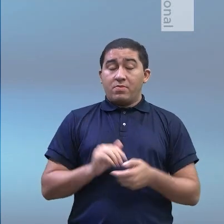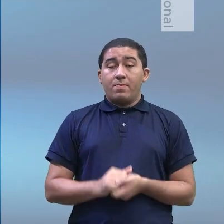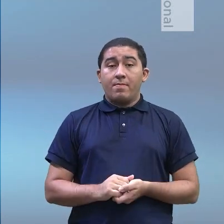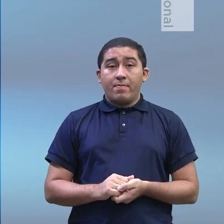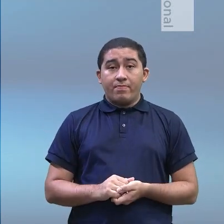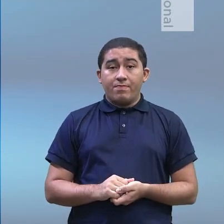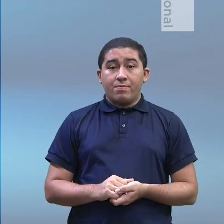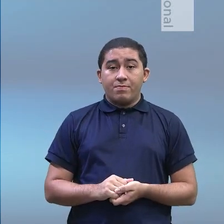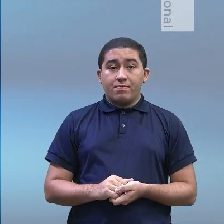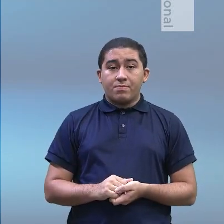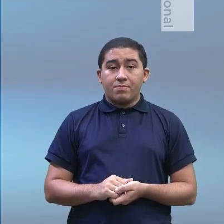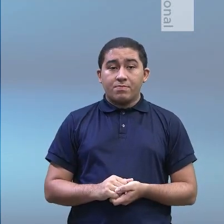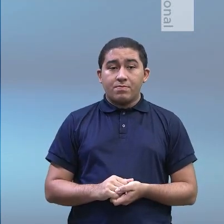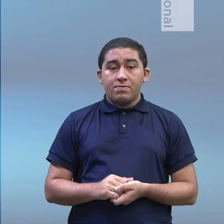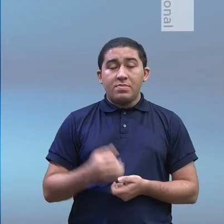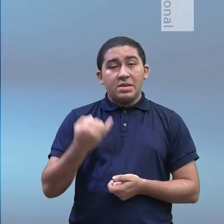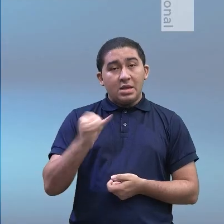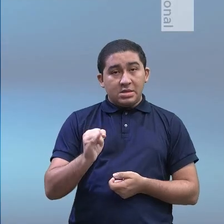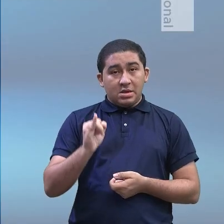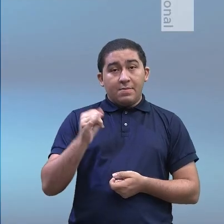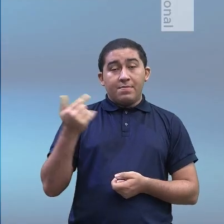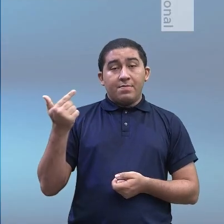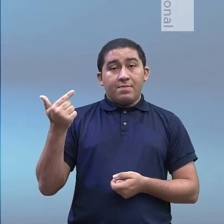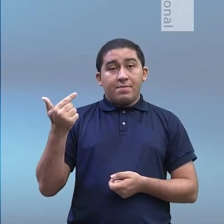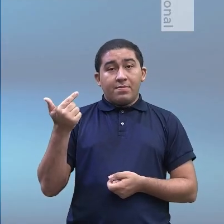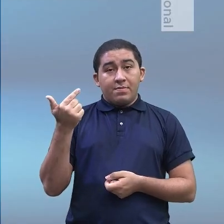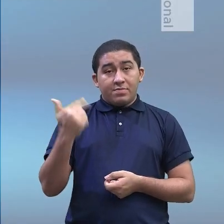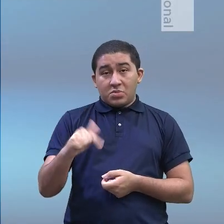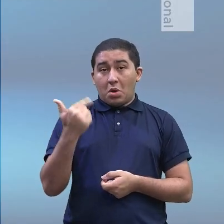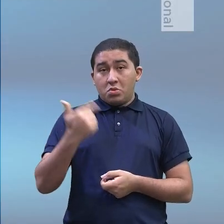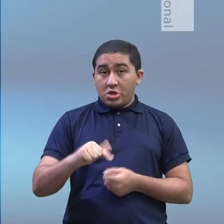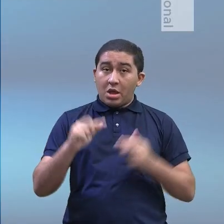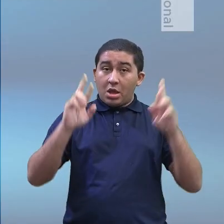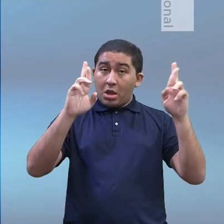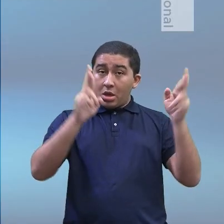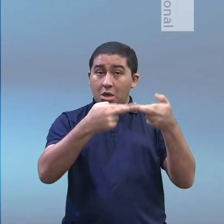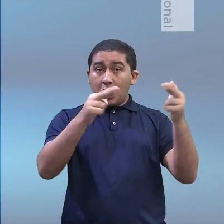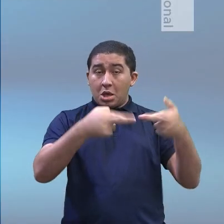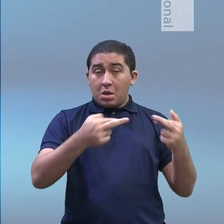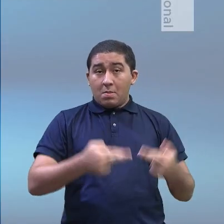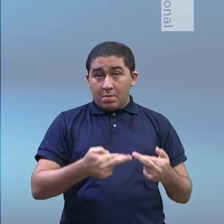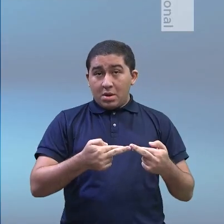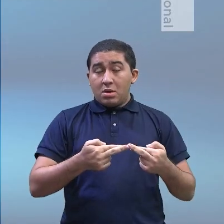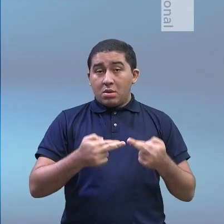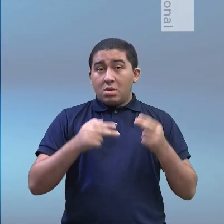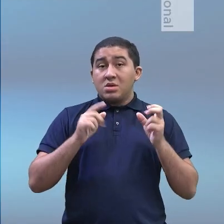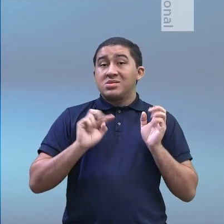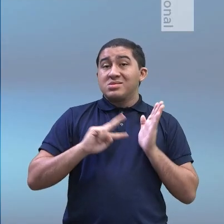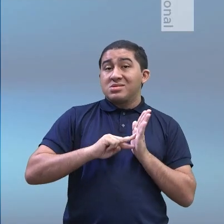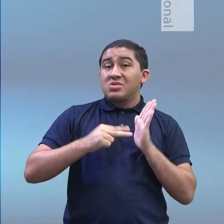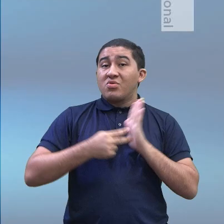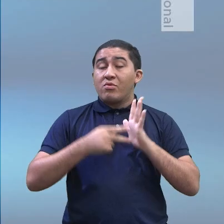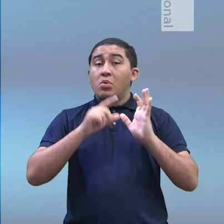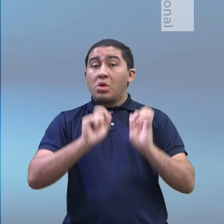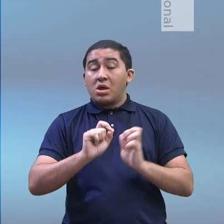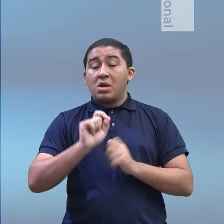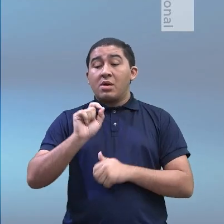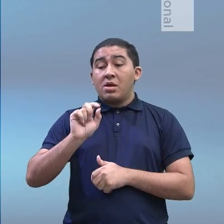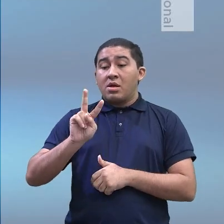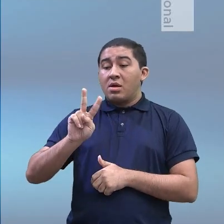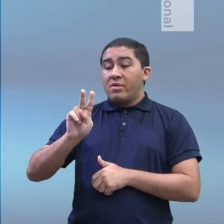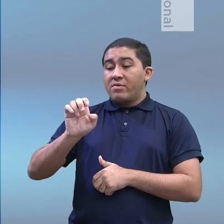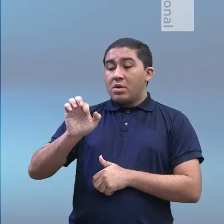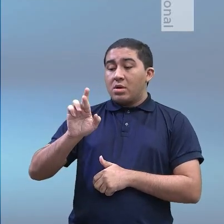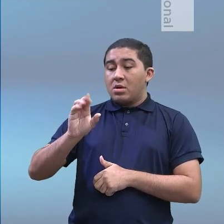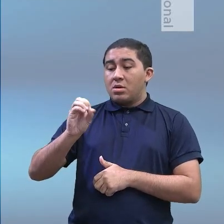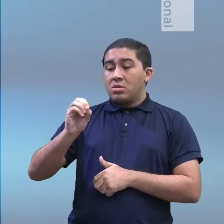padrão. Então, quando ele não tem essas rimas fixas no final dos versos, a gente chama de versos livres.